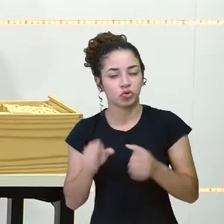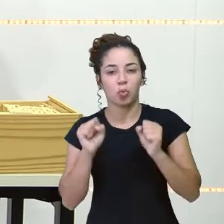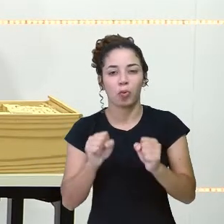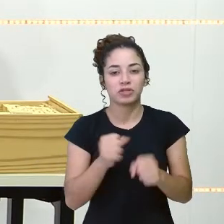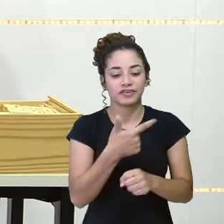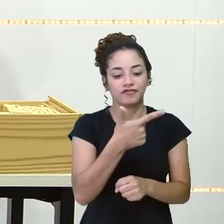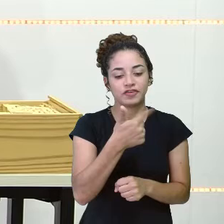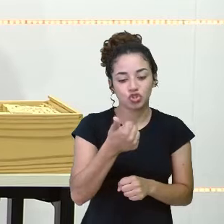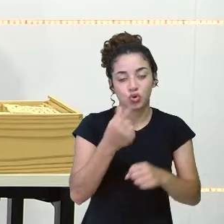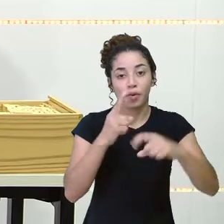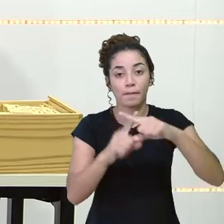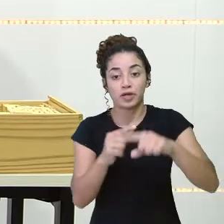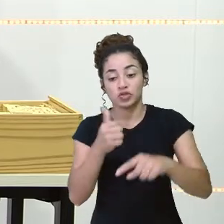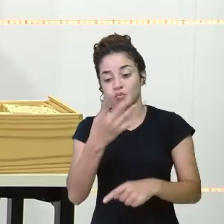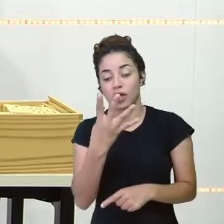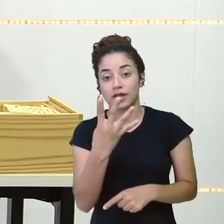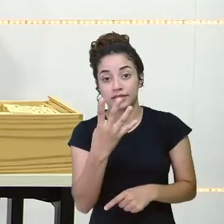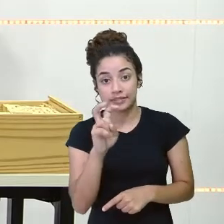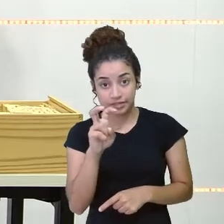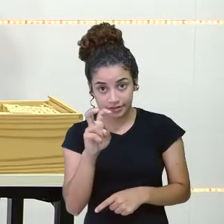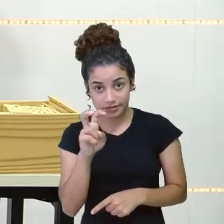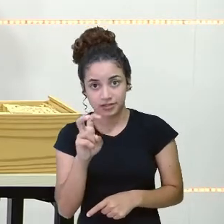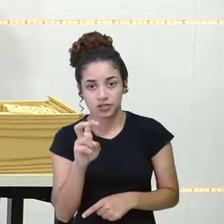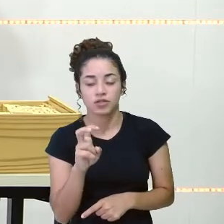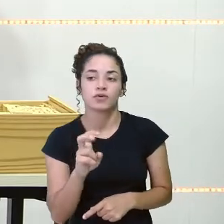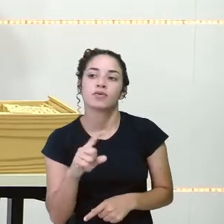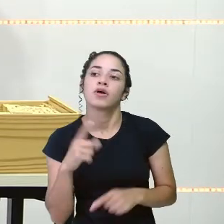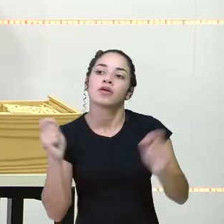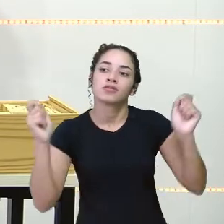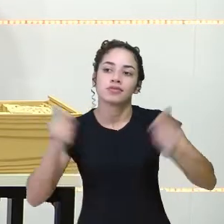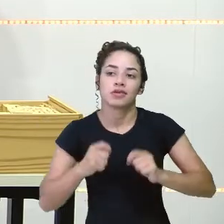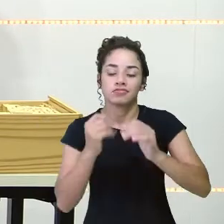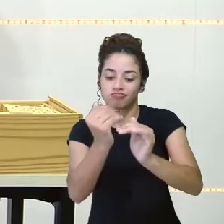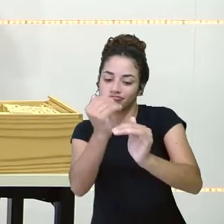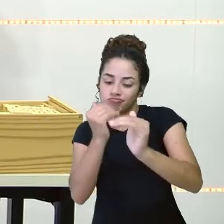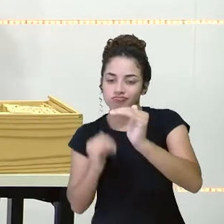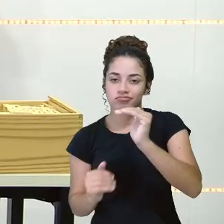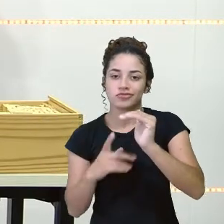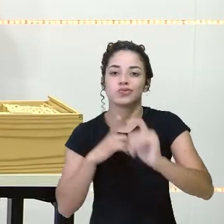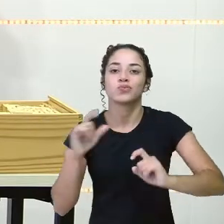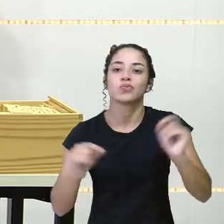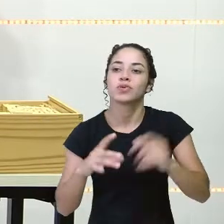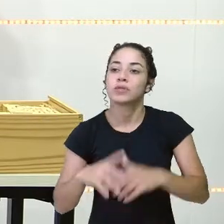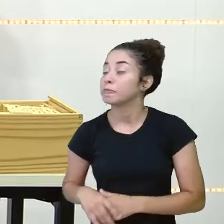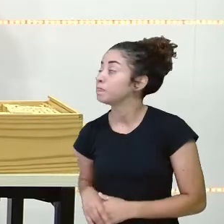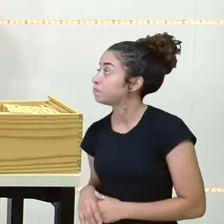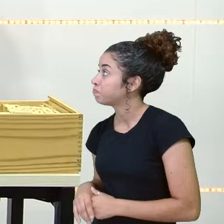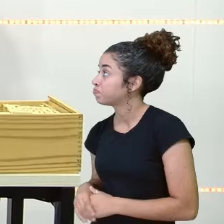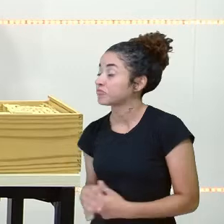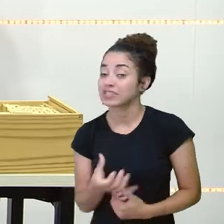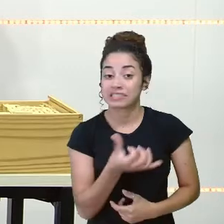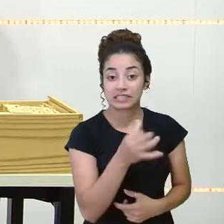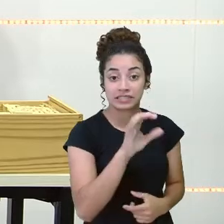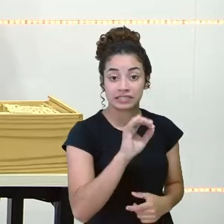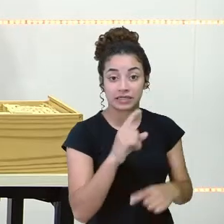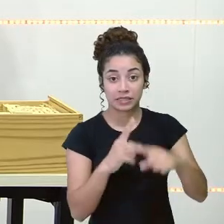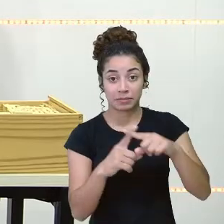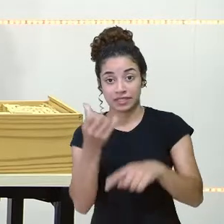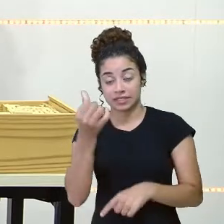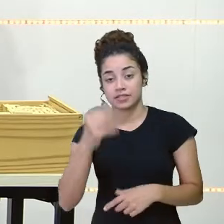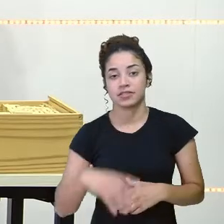21 mais 45, e nós teríamos aqui, no fim das contas, o quê? Né? 60 mais